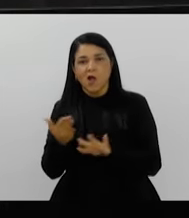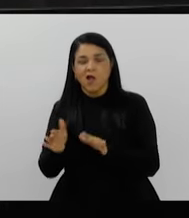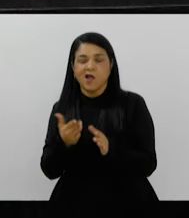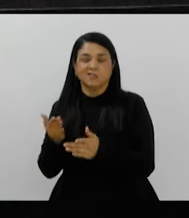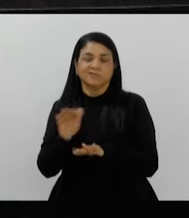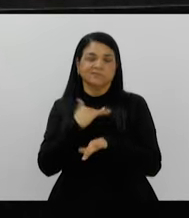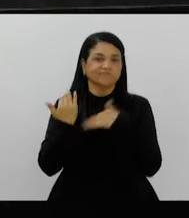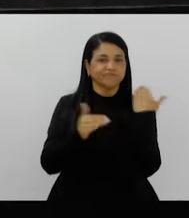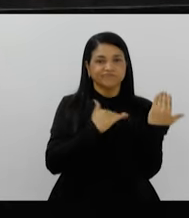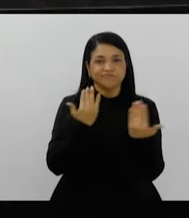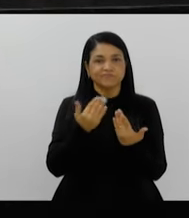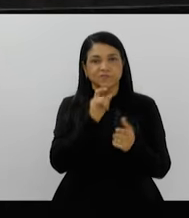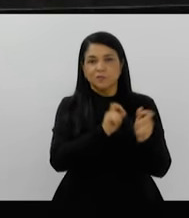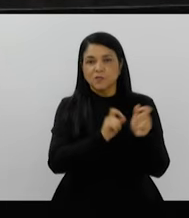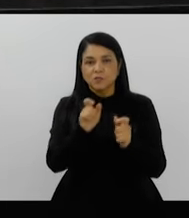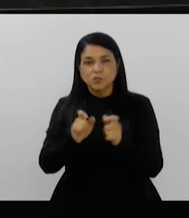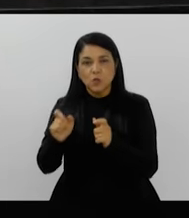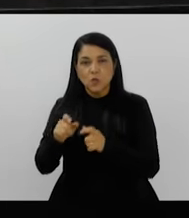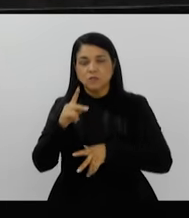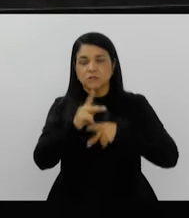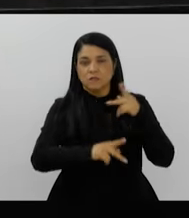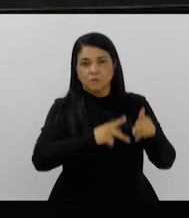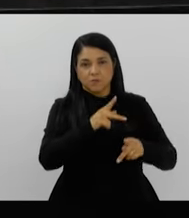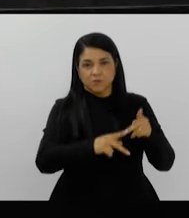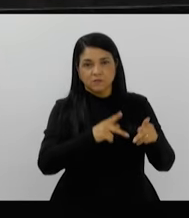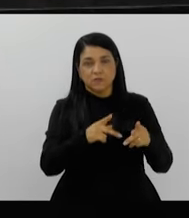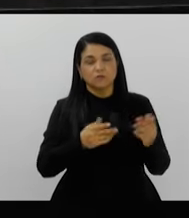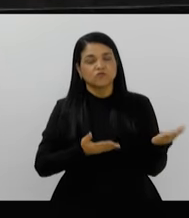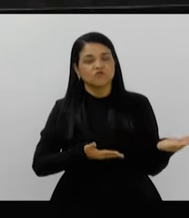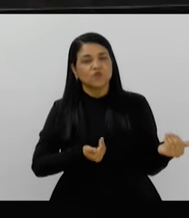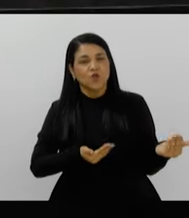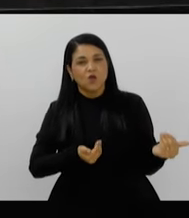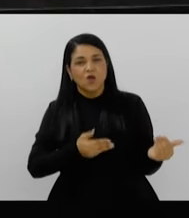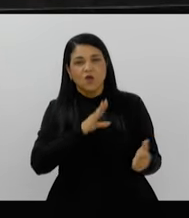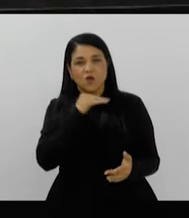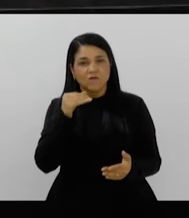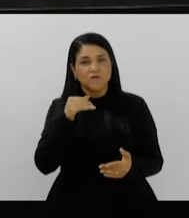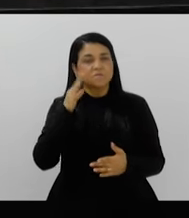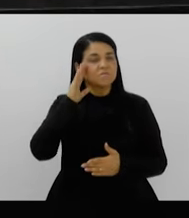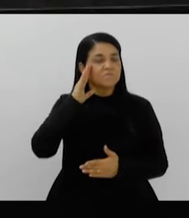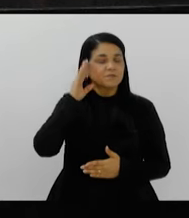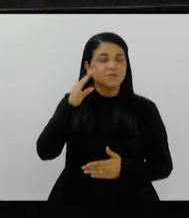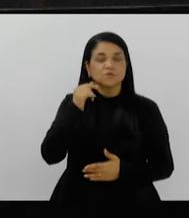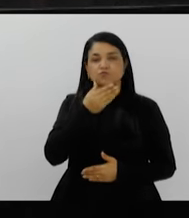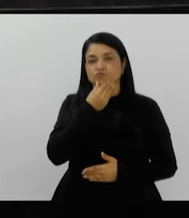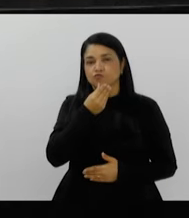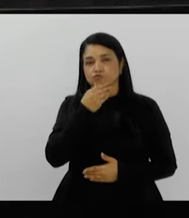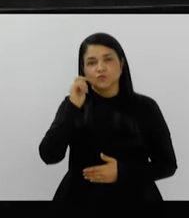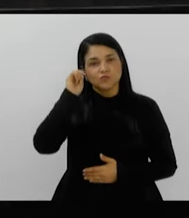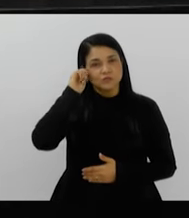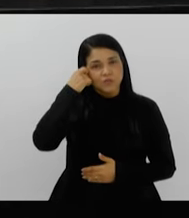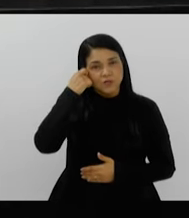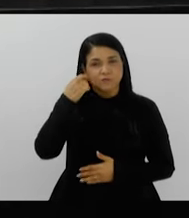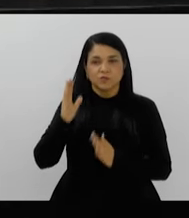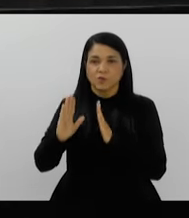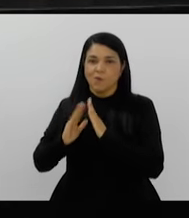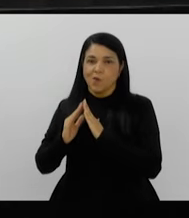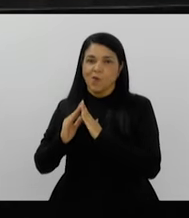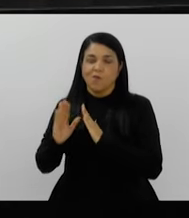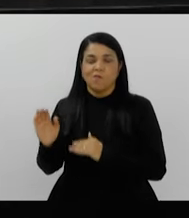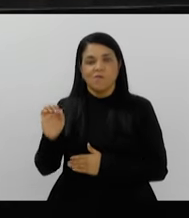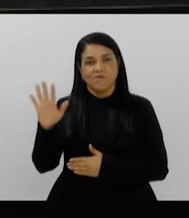é vítima a população jovem, especialmente os nossos meninos negros e favelados.